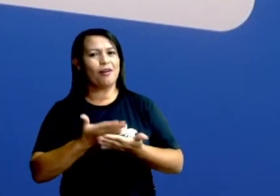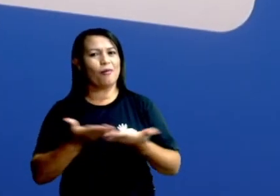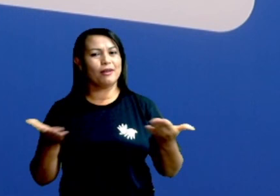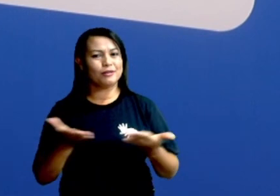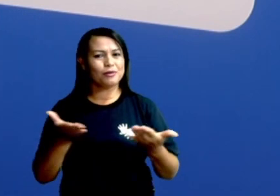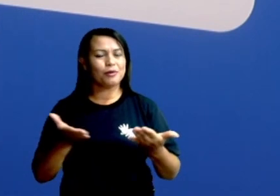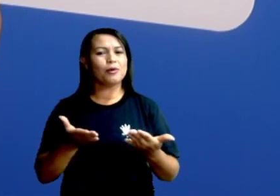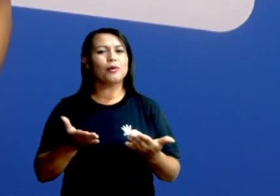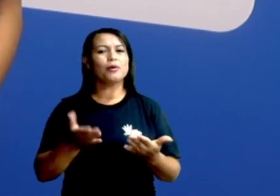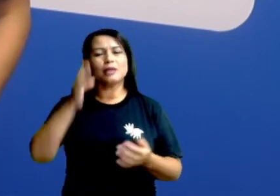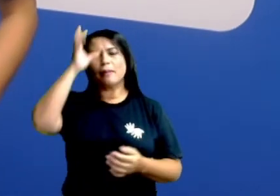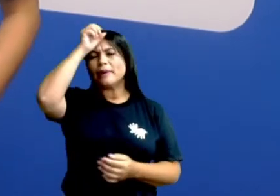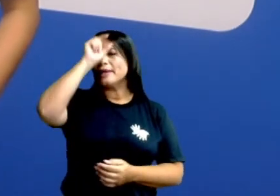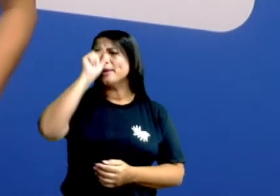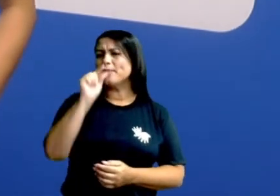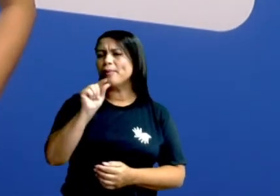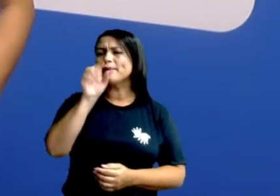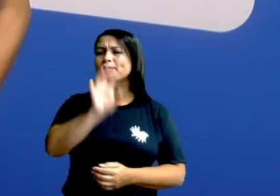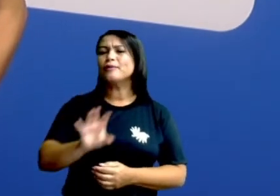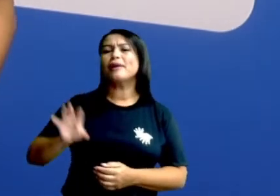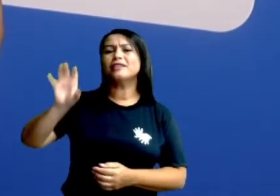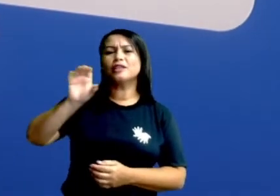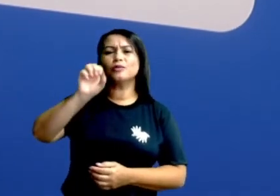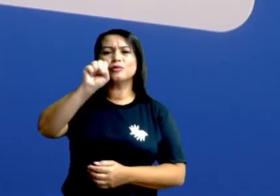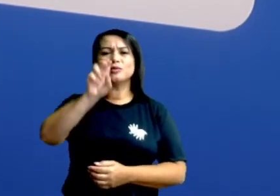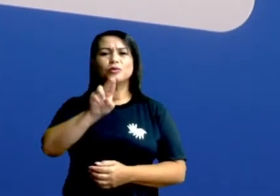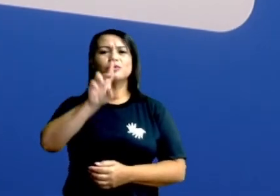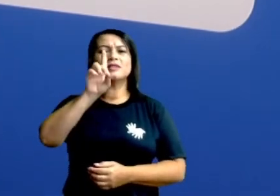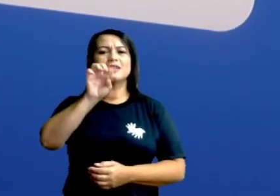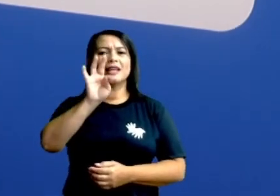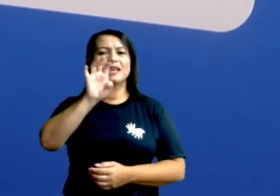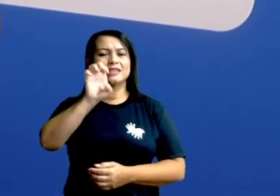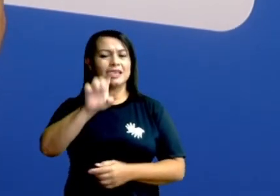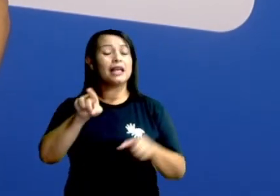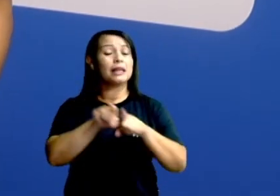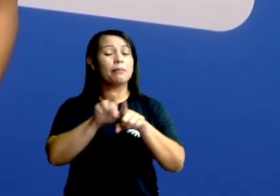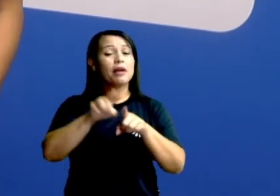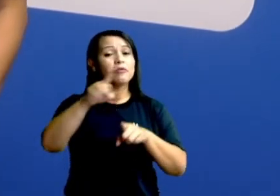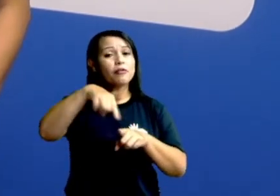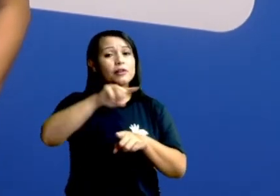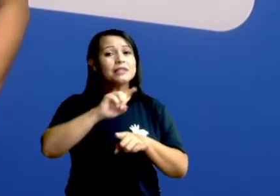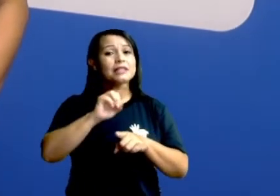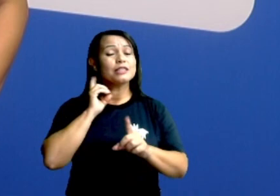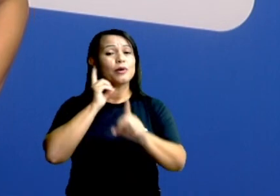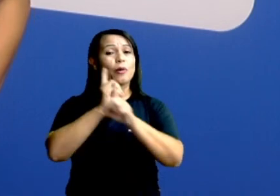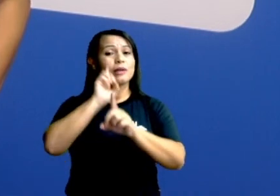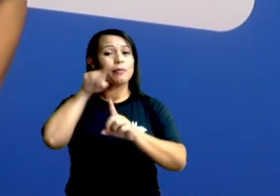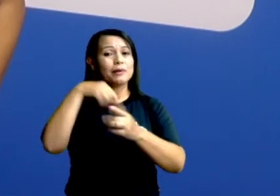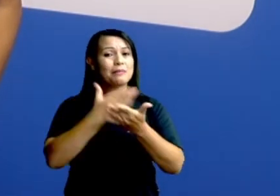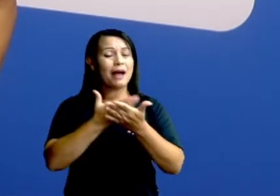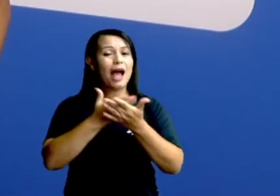de hoje, tá? Aprendendo um pouquinho sobre essa região chamada Sudeste. Encontro vocês na próxima